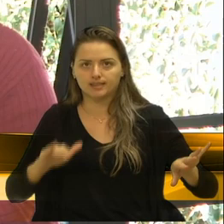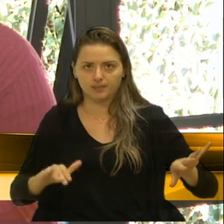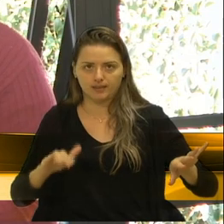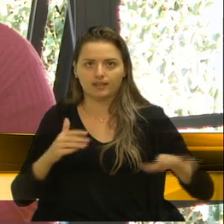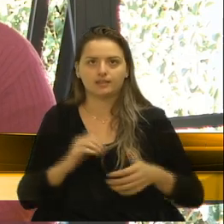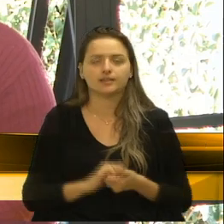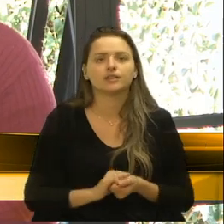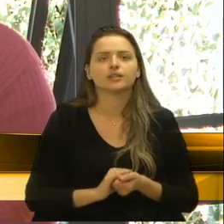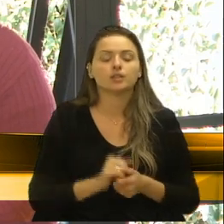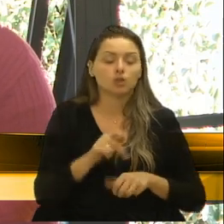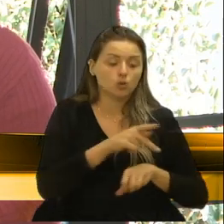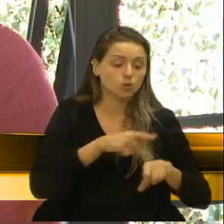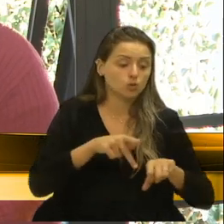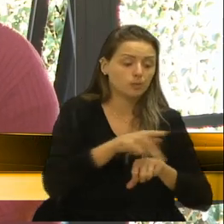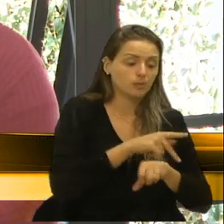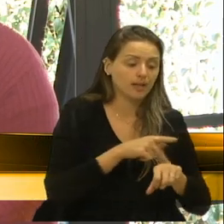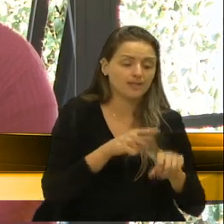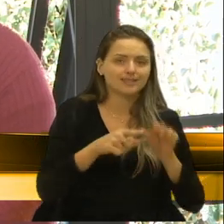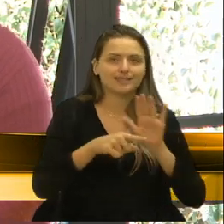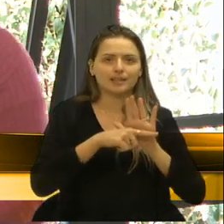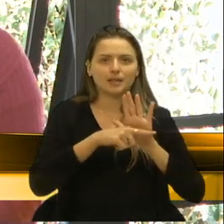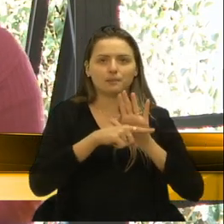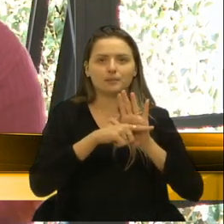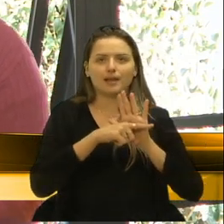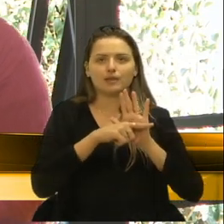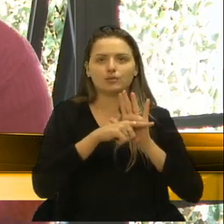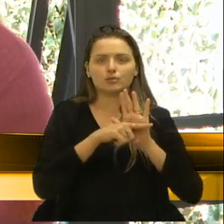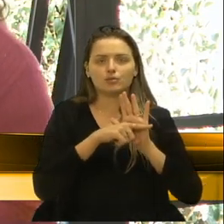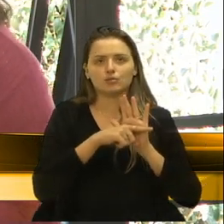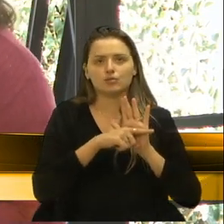países que menos tiveram